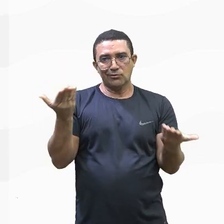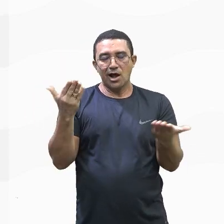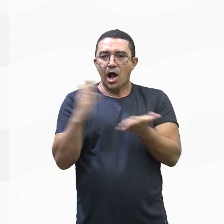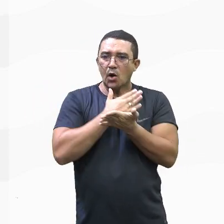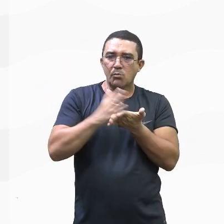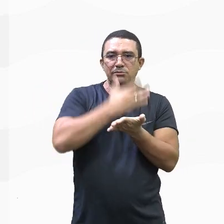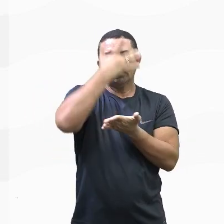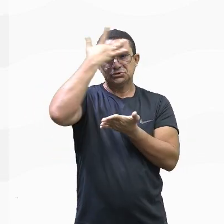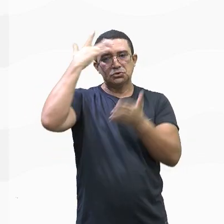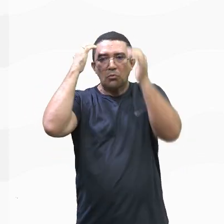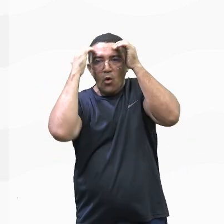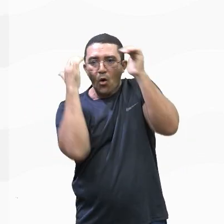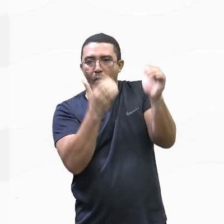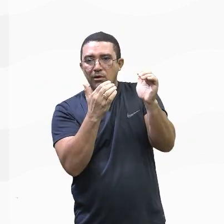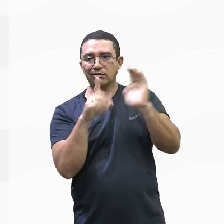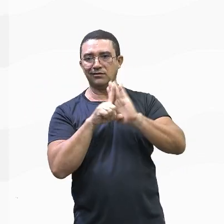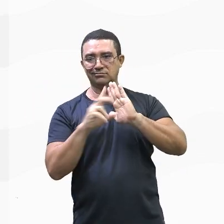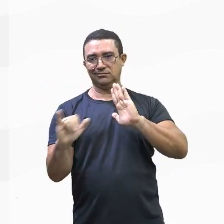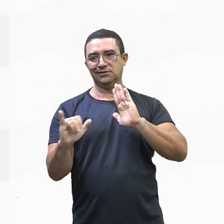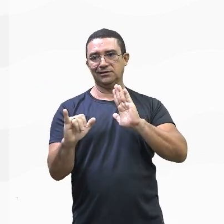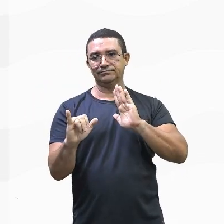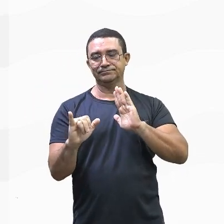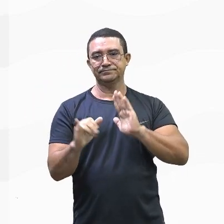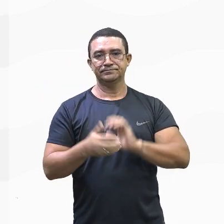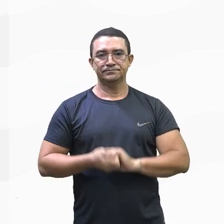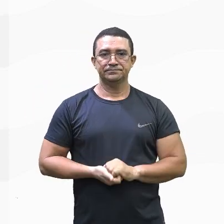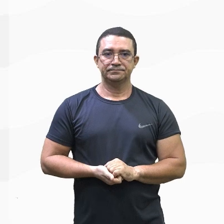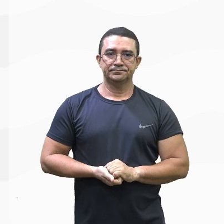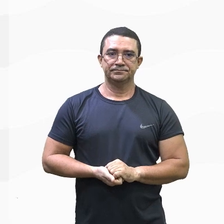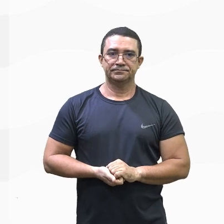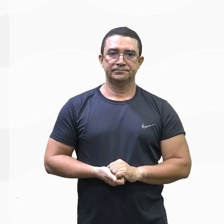é a marca registrada da mineração. Mas olha só,